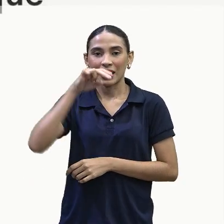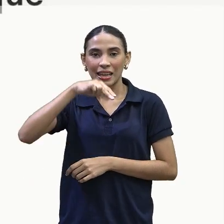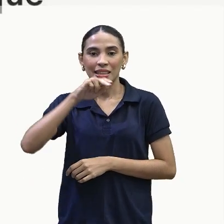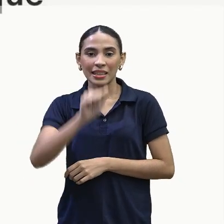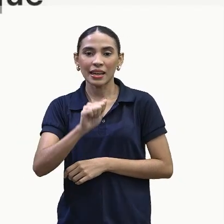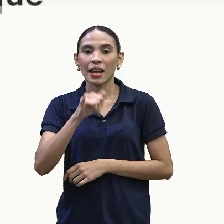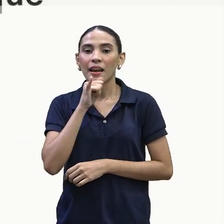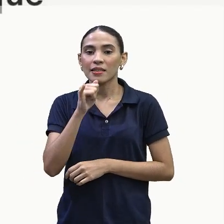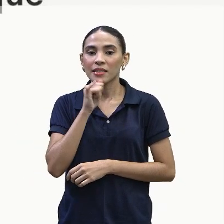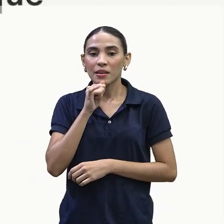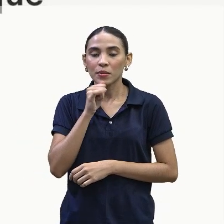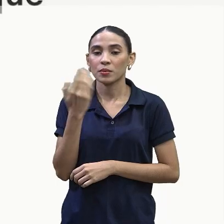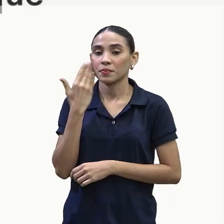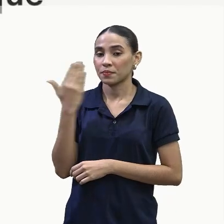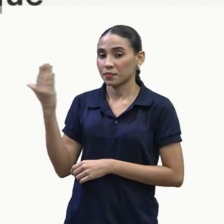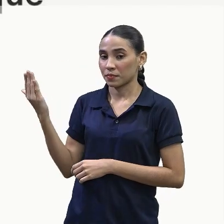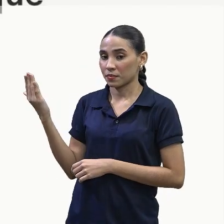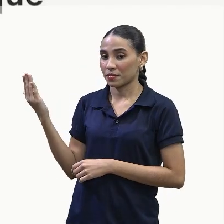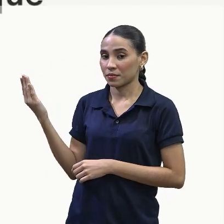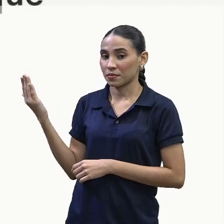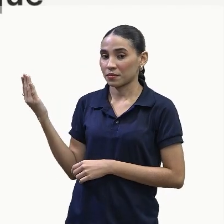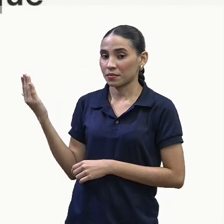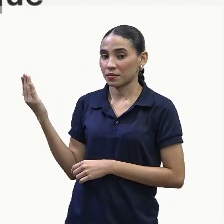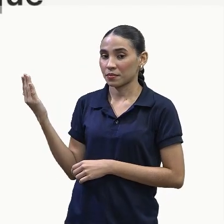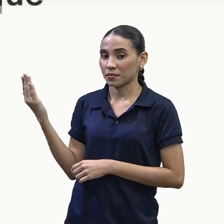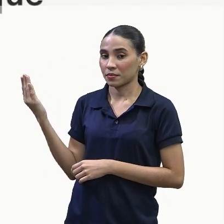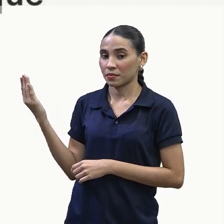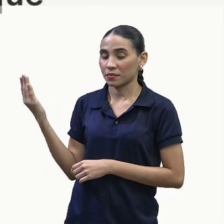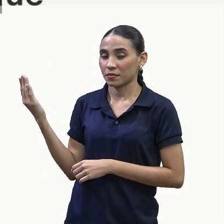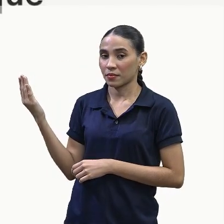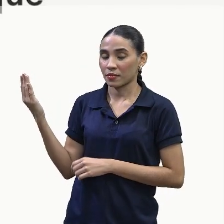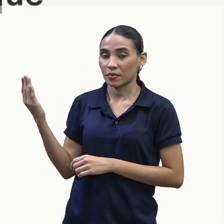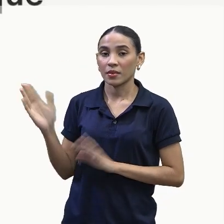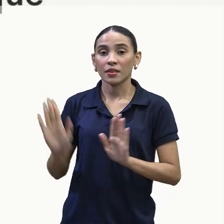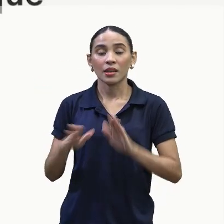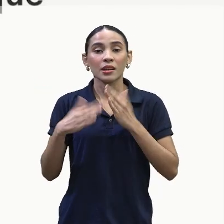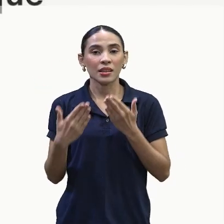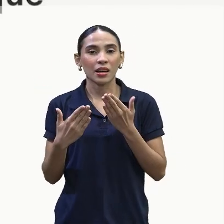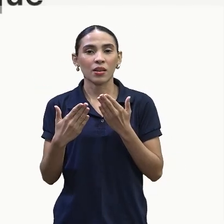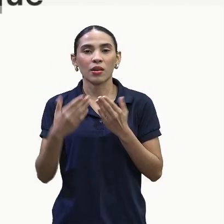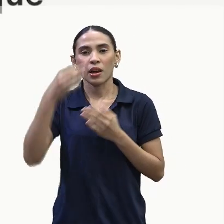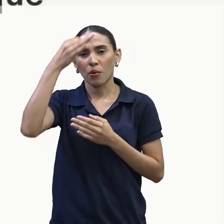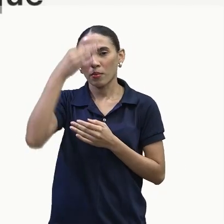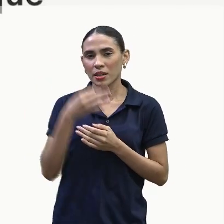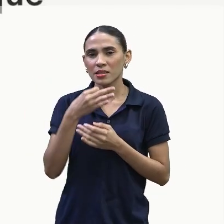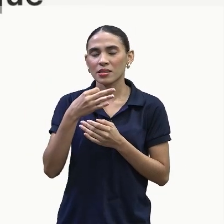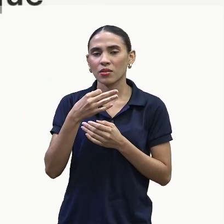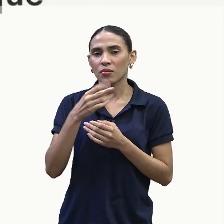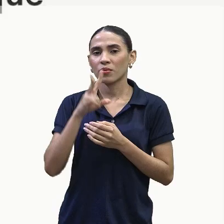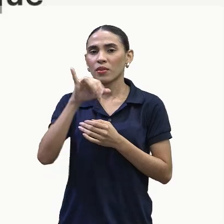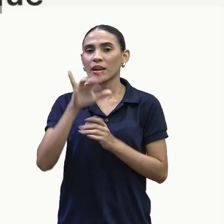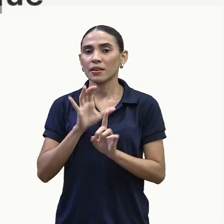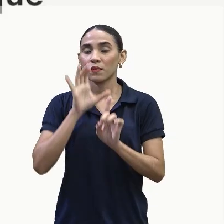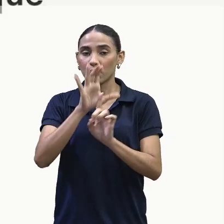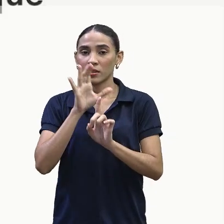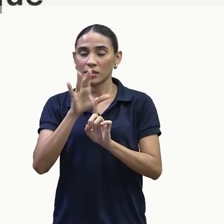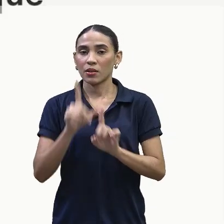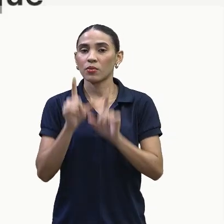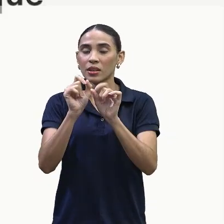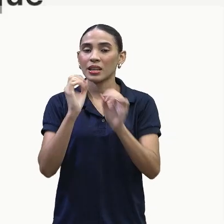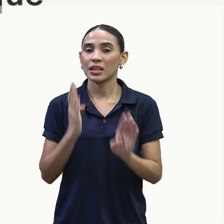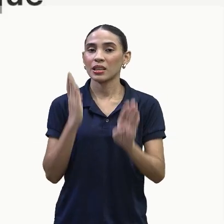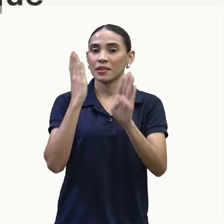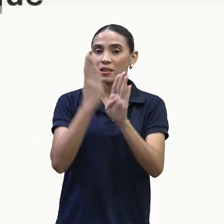como ácido desoxirribonucleico. Né? E essa compreensão implica em